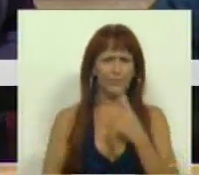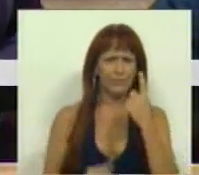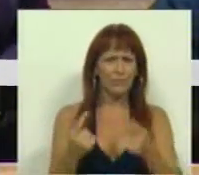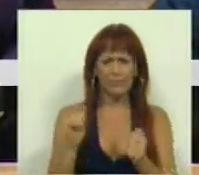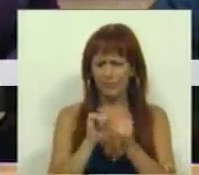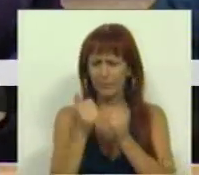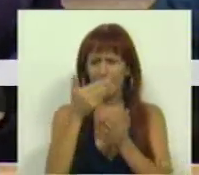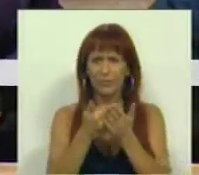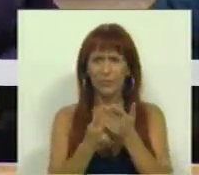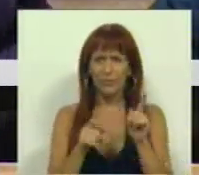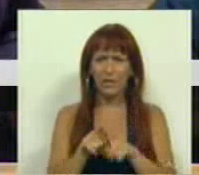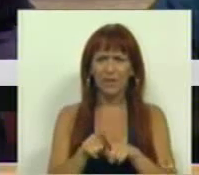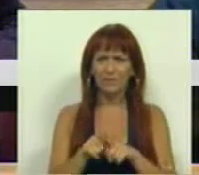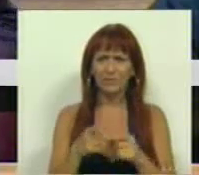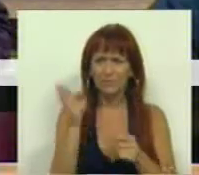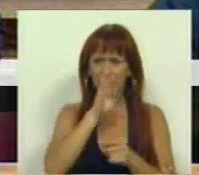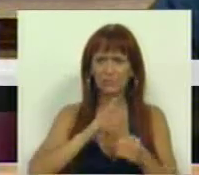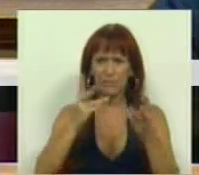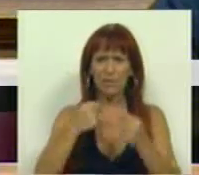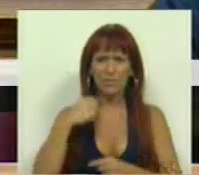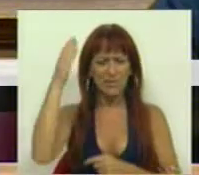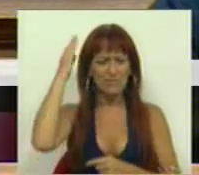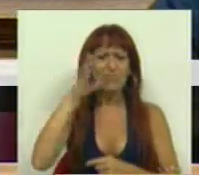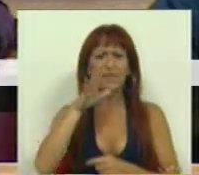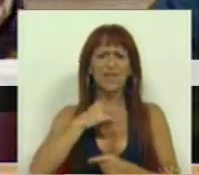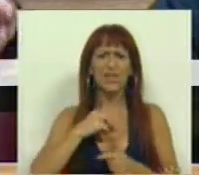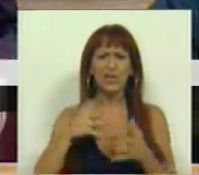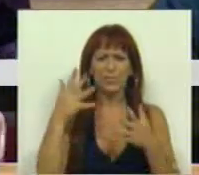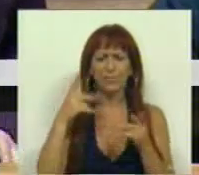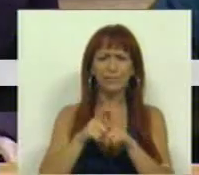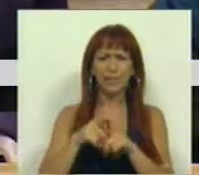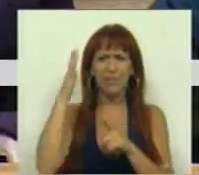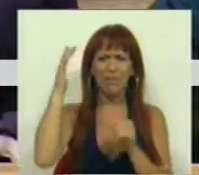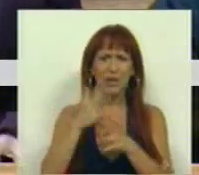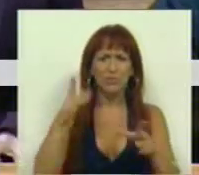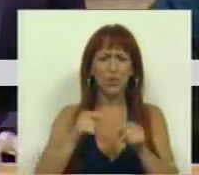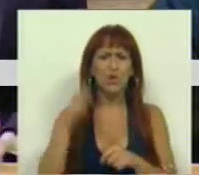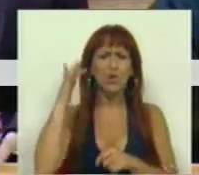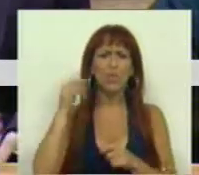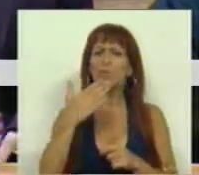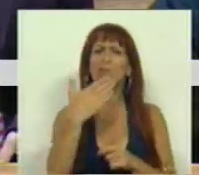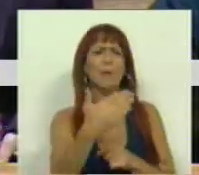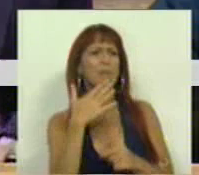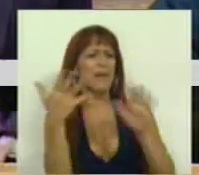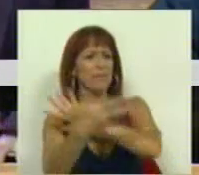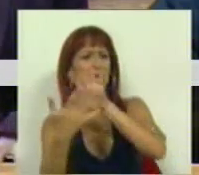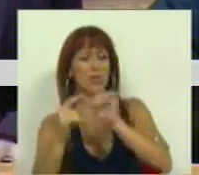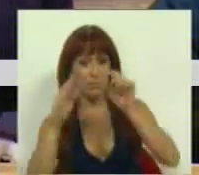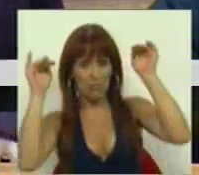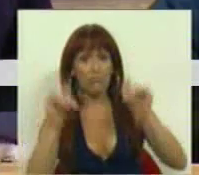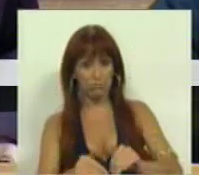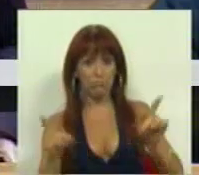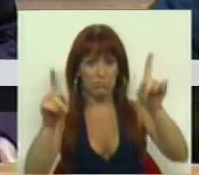documento de orçamental se vê as previsões a de crescerem os números das encomendas industriais estão também a